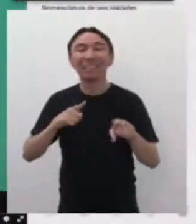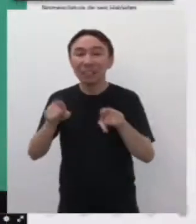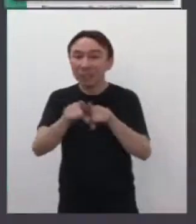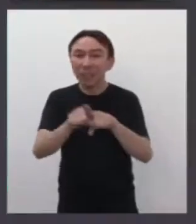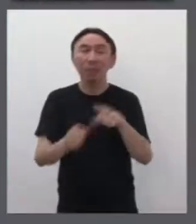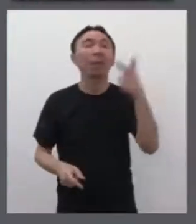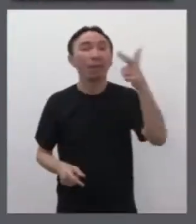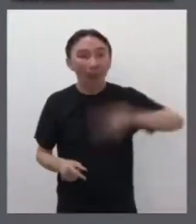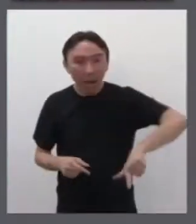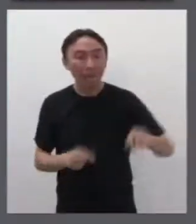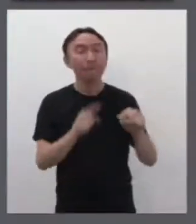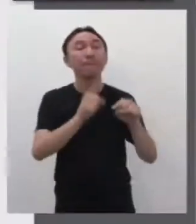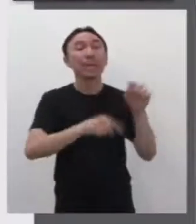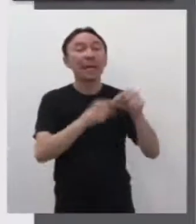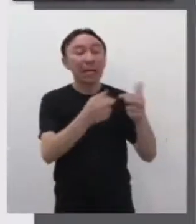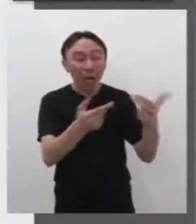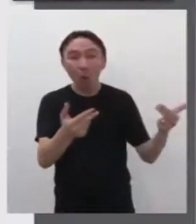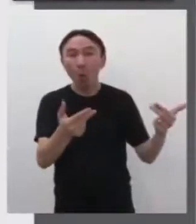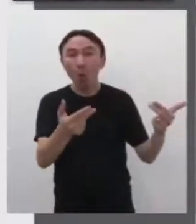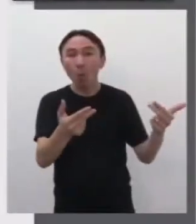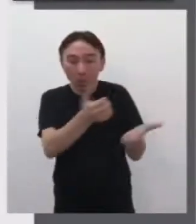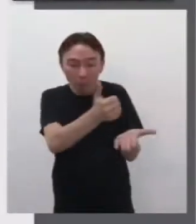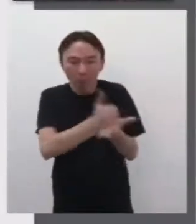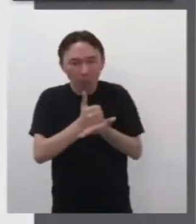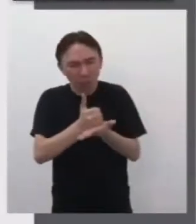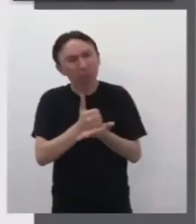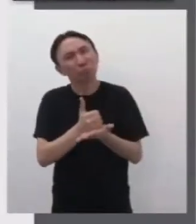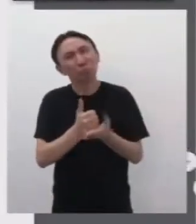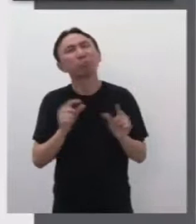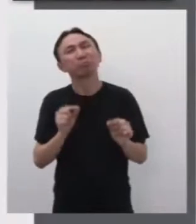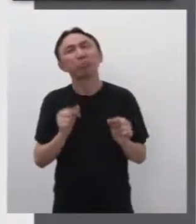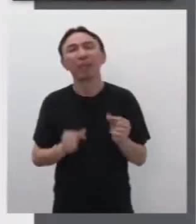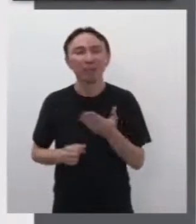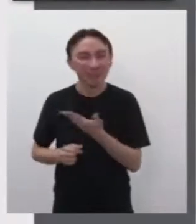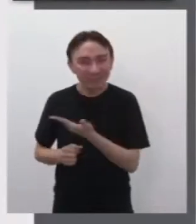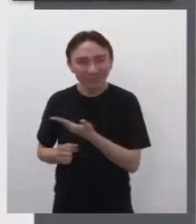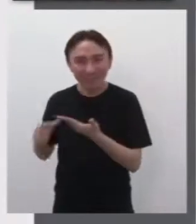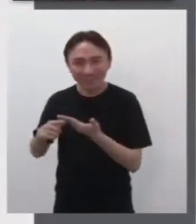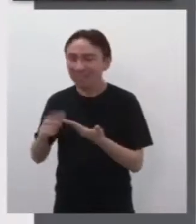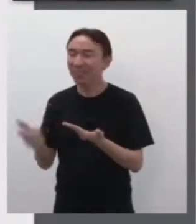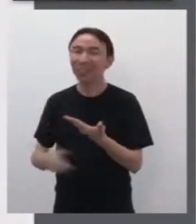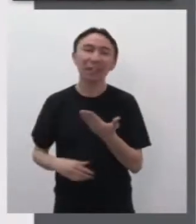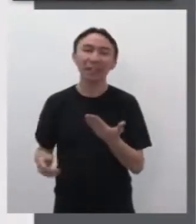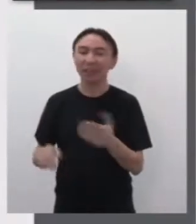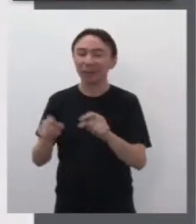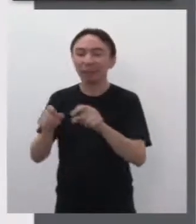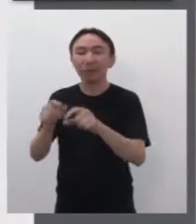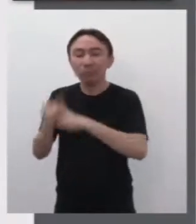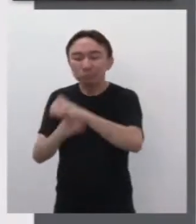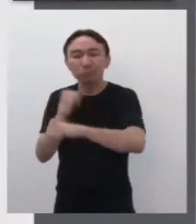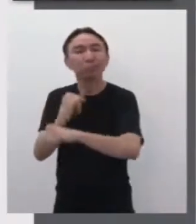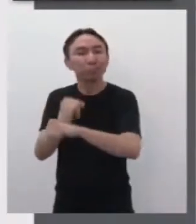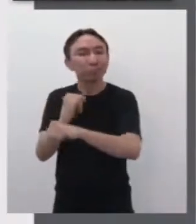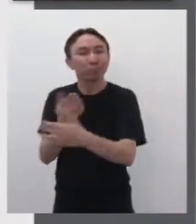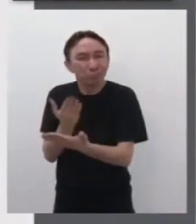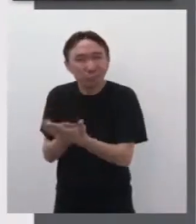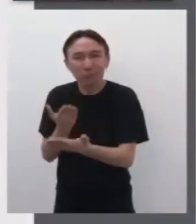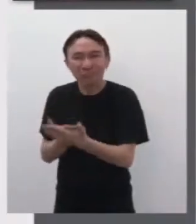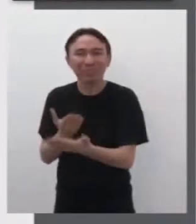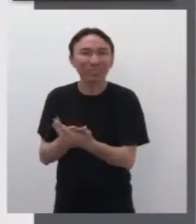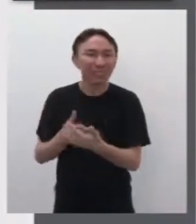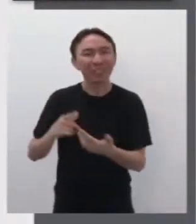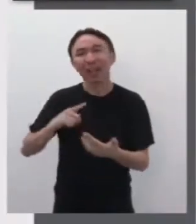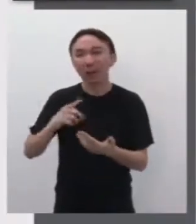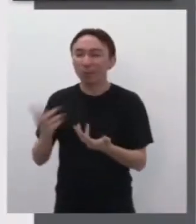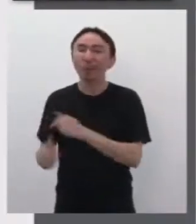apoio. O que é esse material de apoio? No ensino online, sempre acontece do aluno pedir alguma coisa física, alguma coisa que ele possa